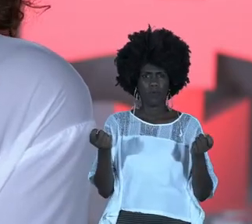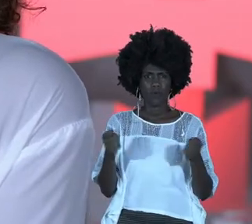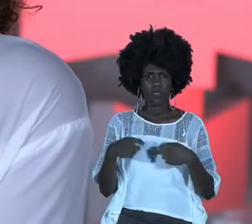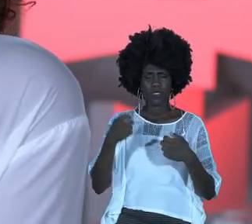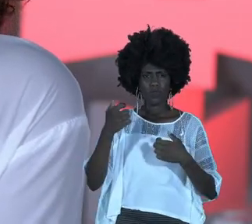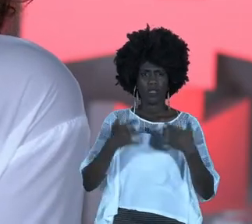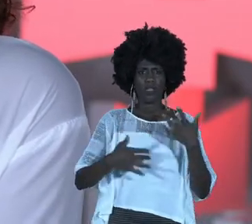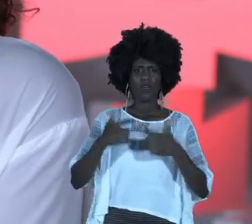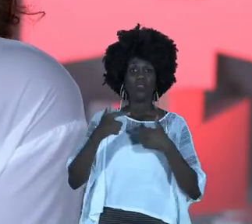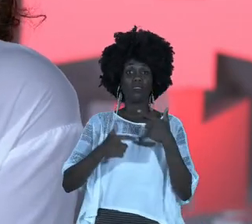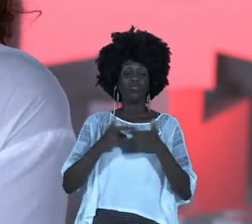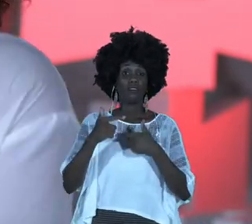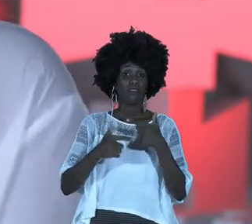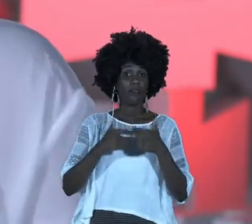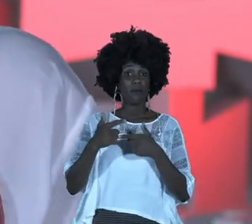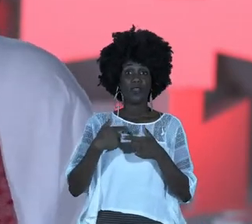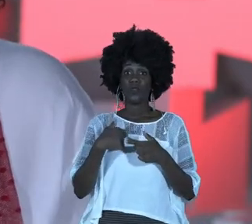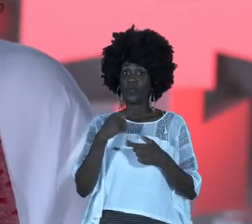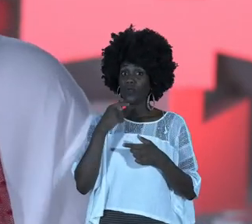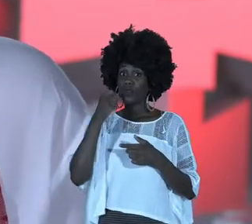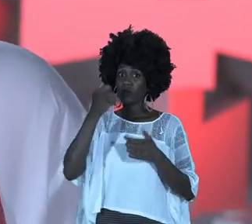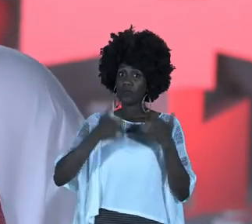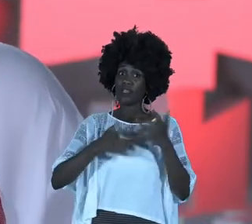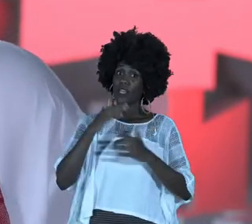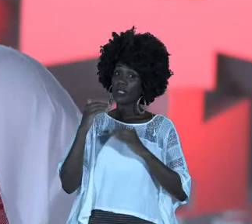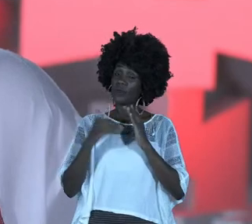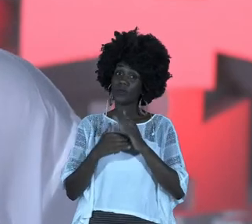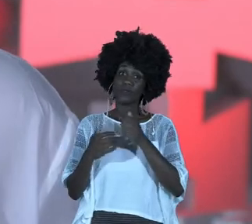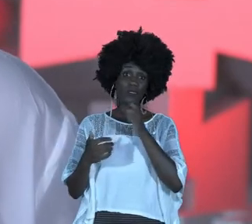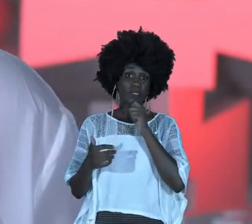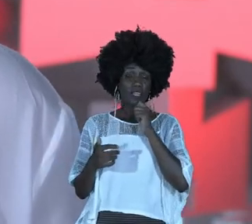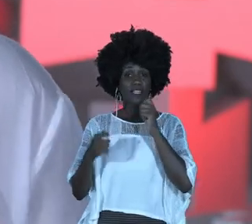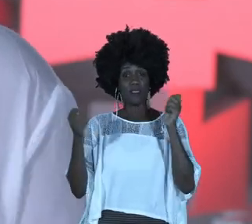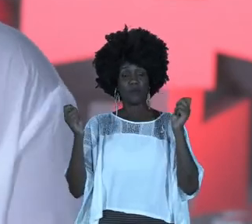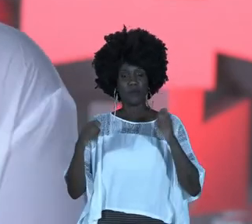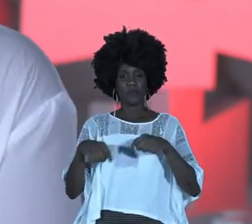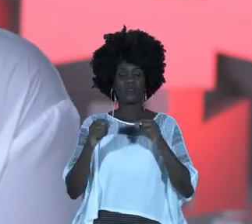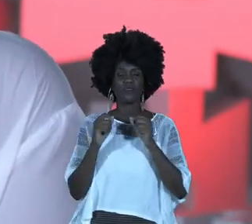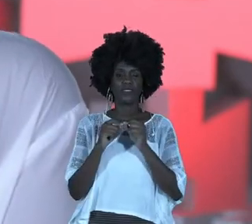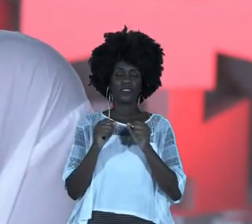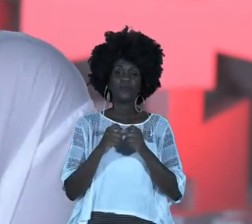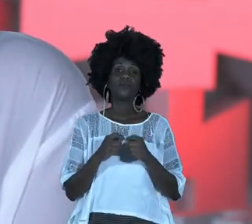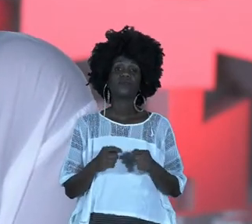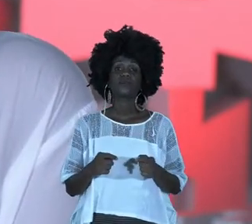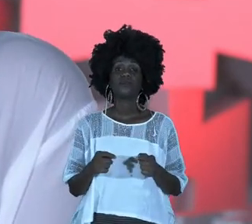explicar o trabalho, gente, porque eu não pude fazer isso com todos, né? Mas esse eu posso fazer.